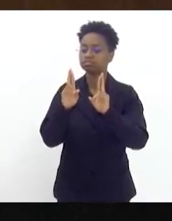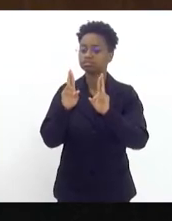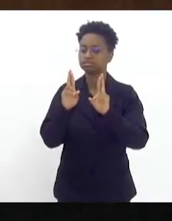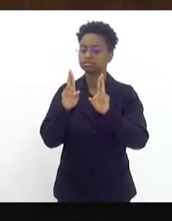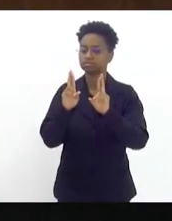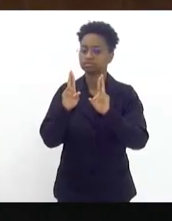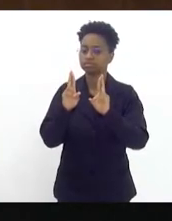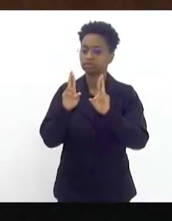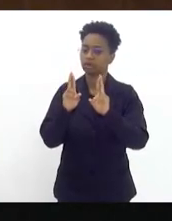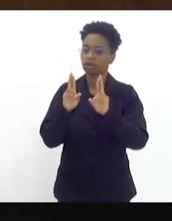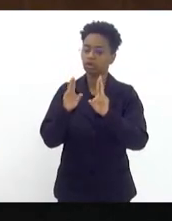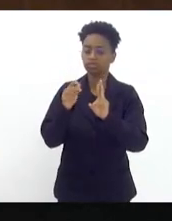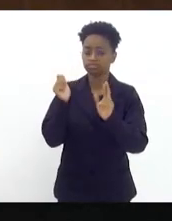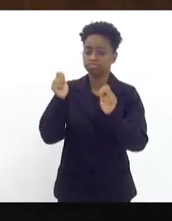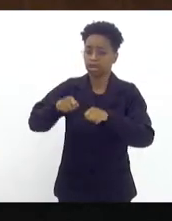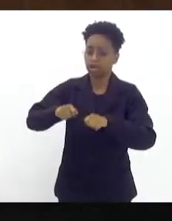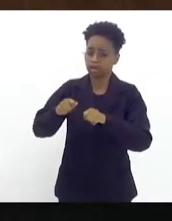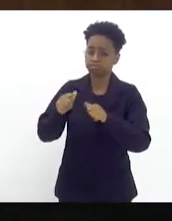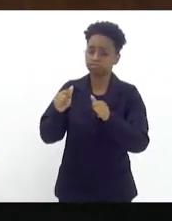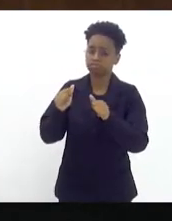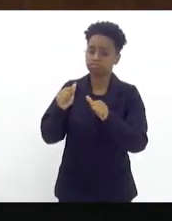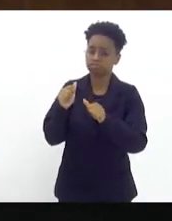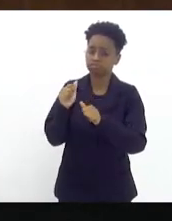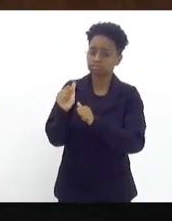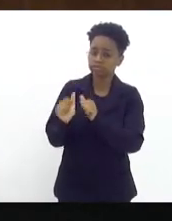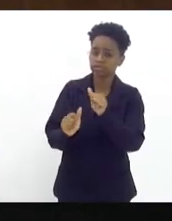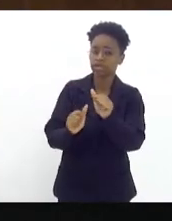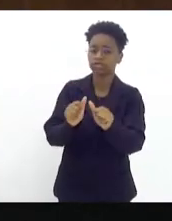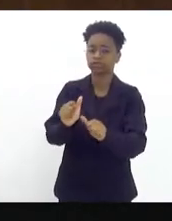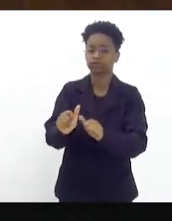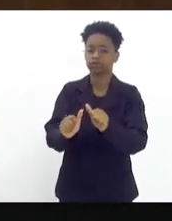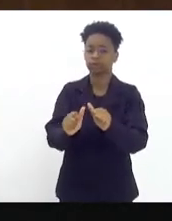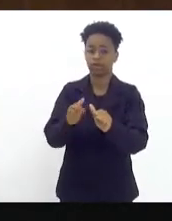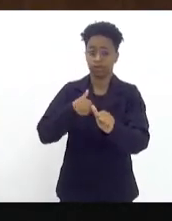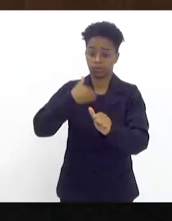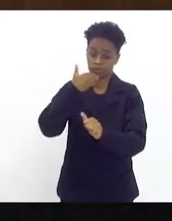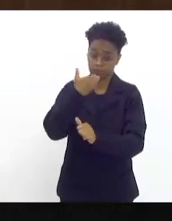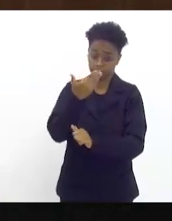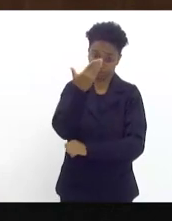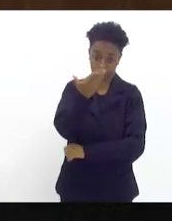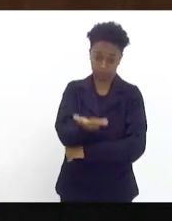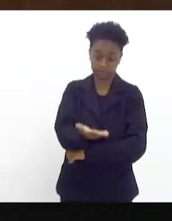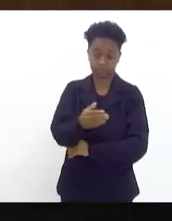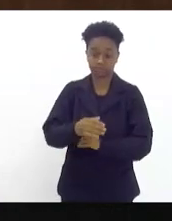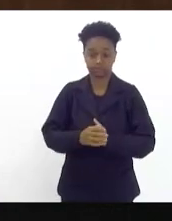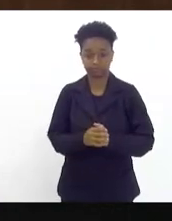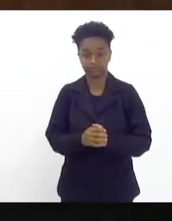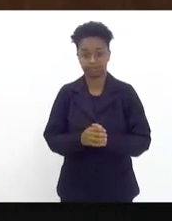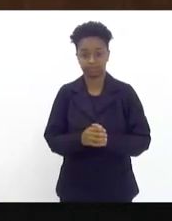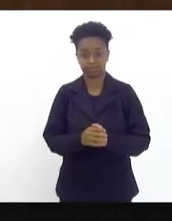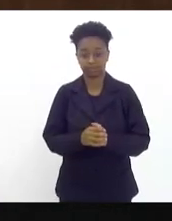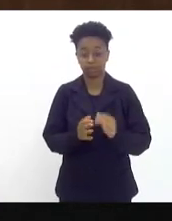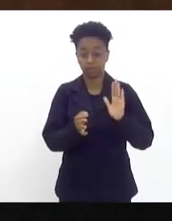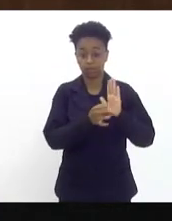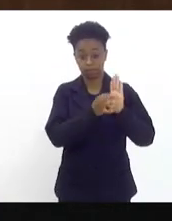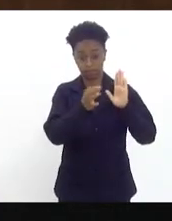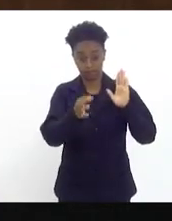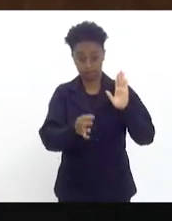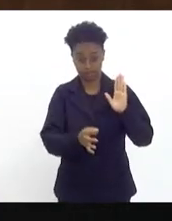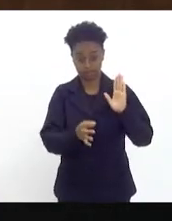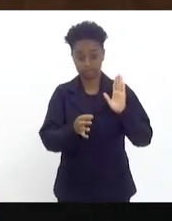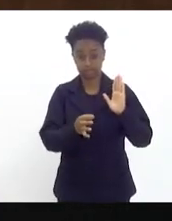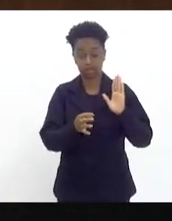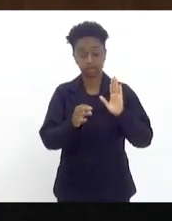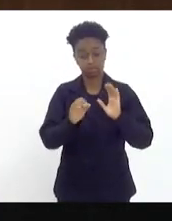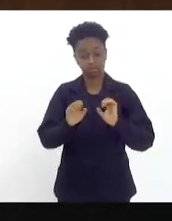que isso se transforme não é no apelo que eu tenho feito a vossa excelência o parecer da Defesa